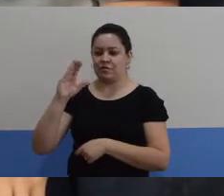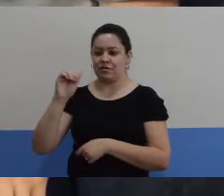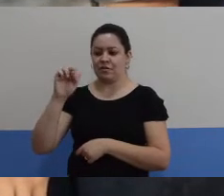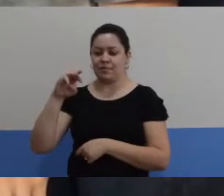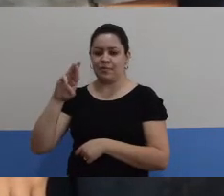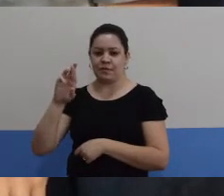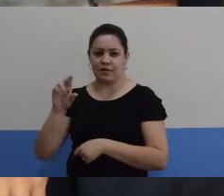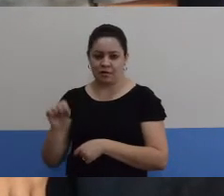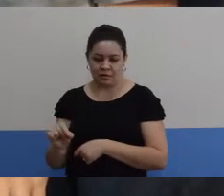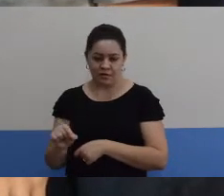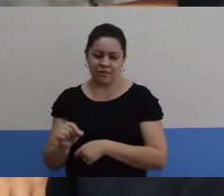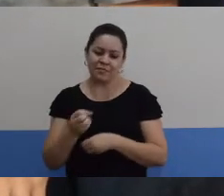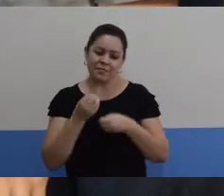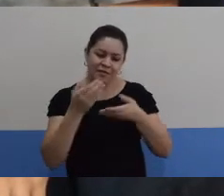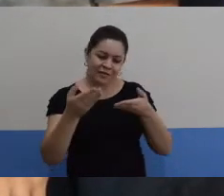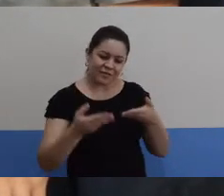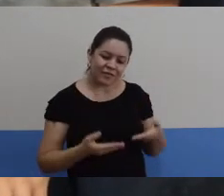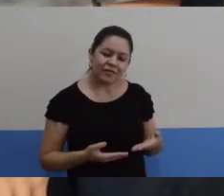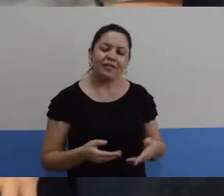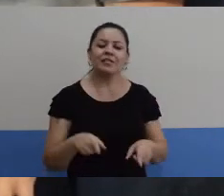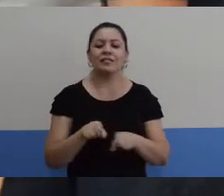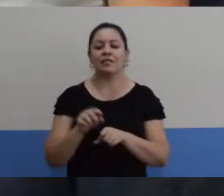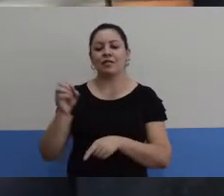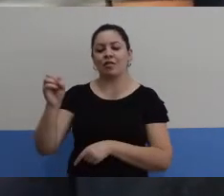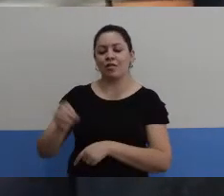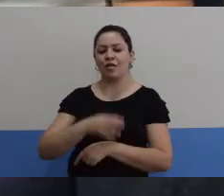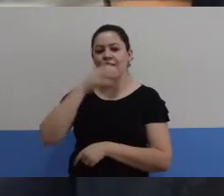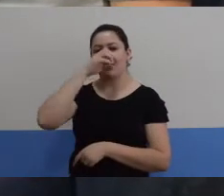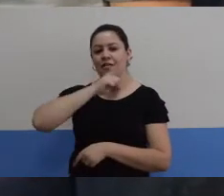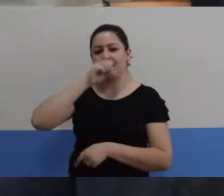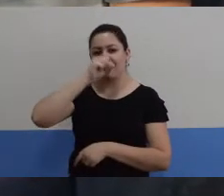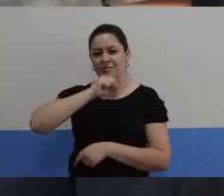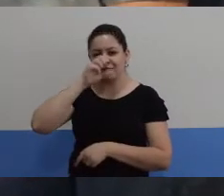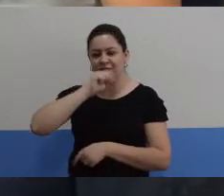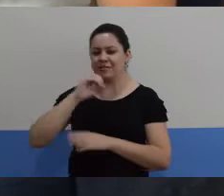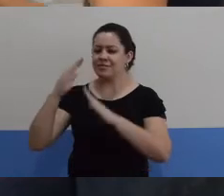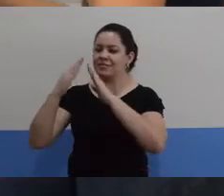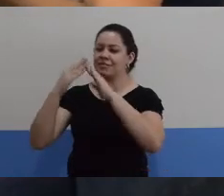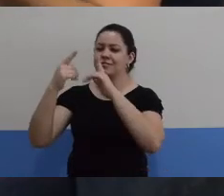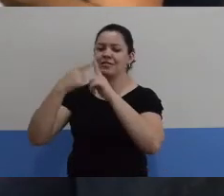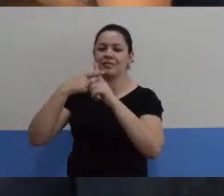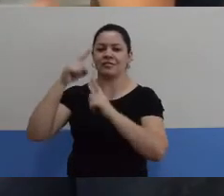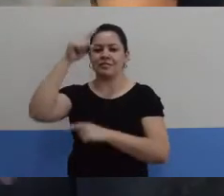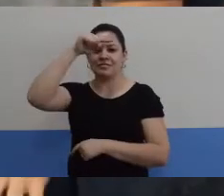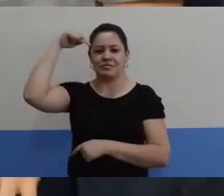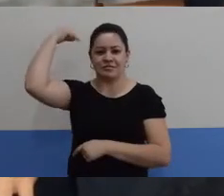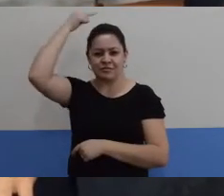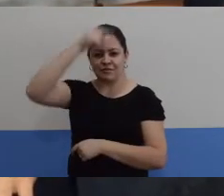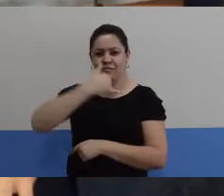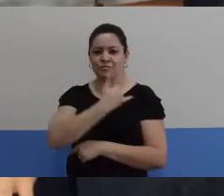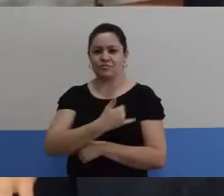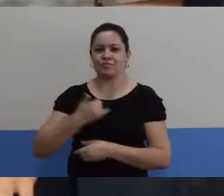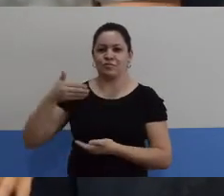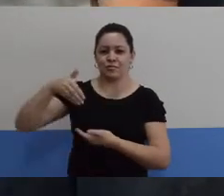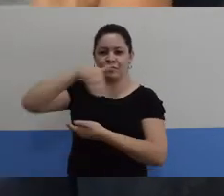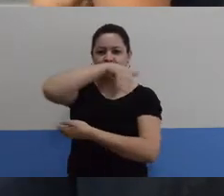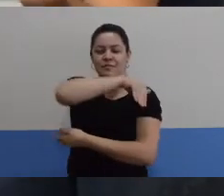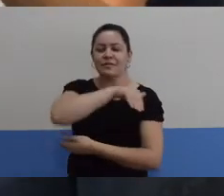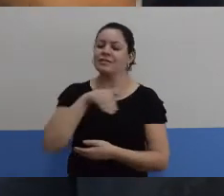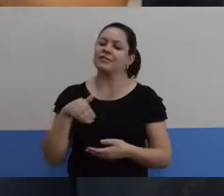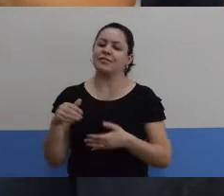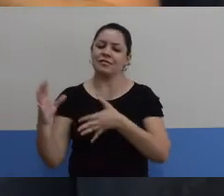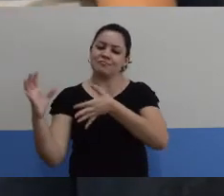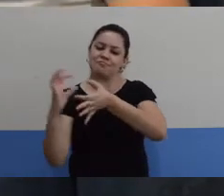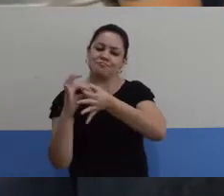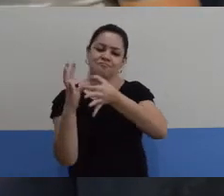Boa noite, Nova Laranjeiras, Paróquia São João Batista. São muitas paróquias que estão conectadas com a gente ao longo, né,